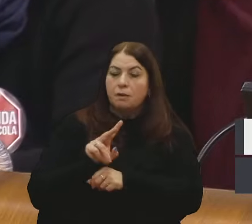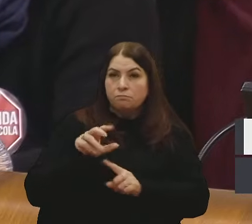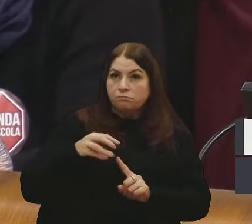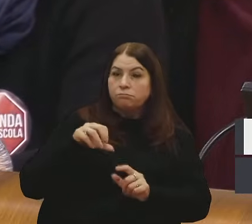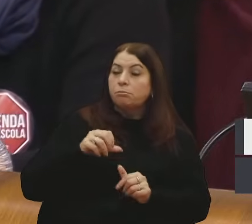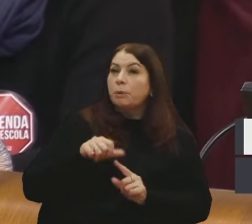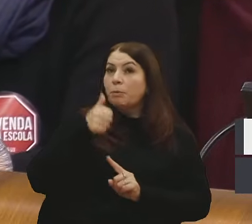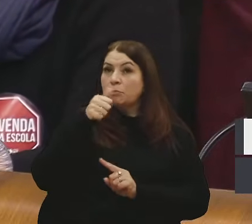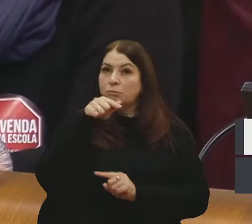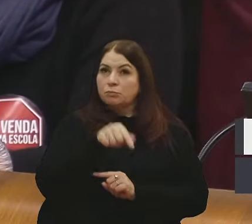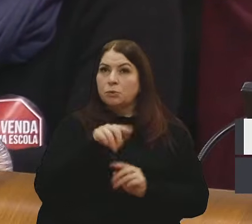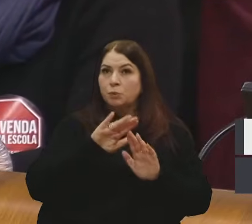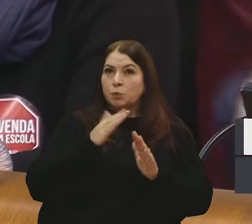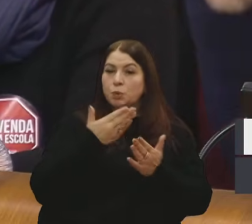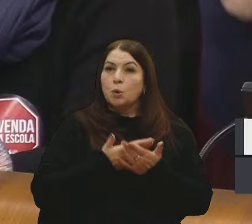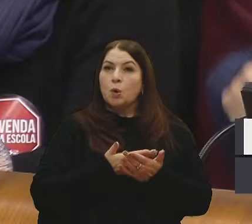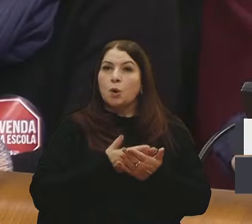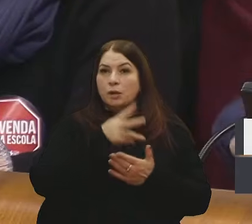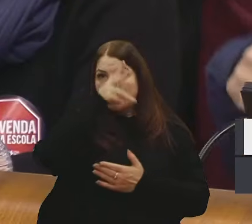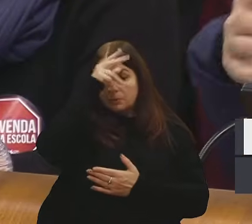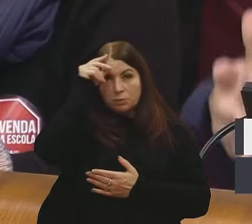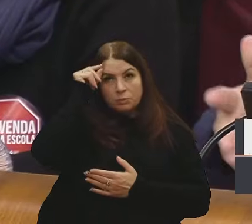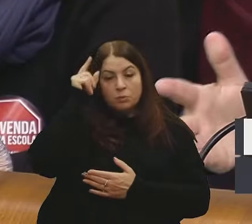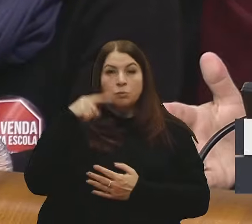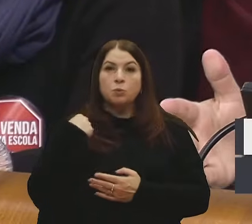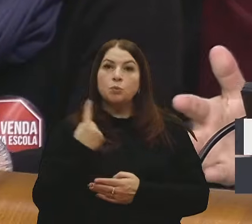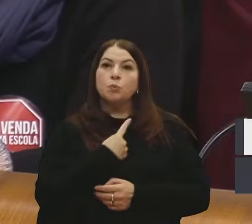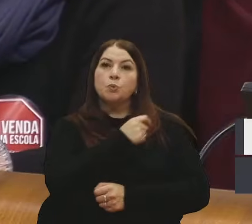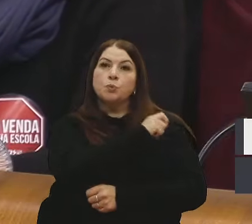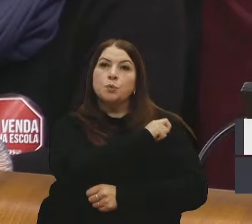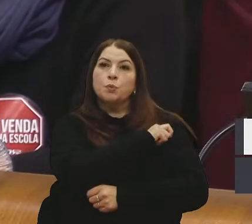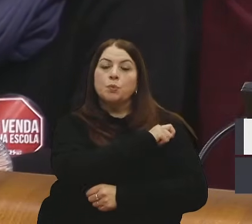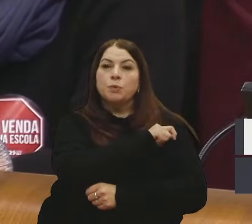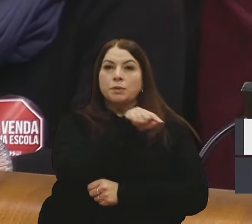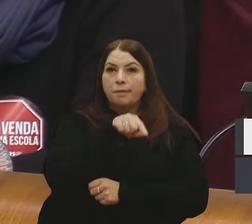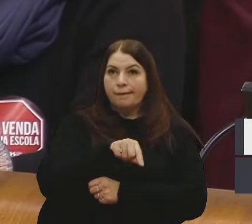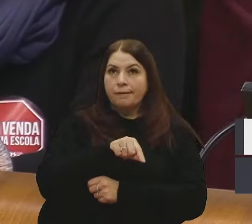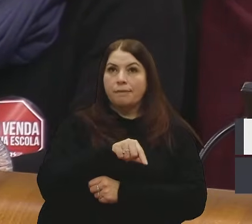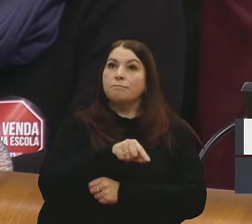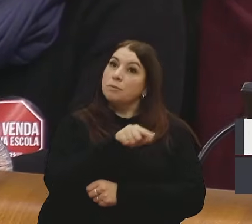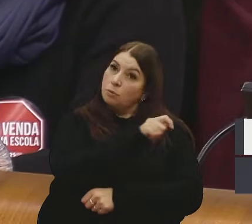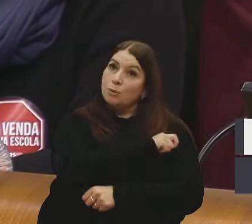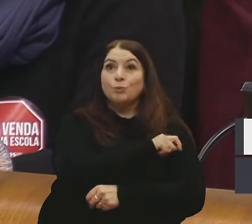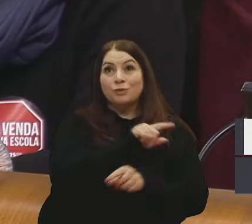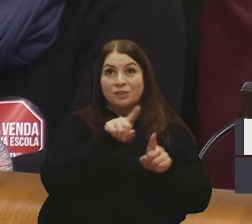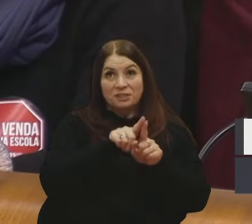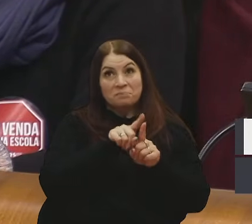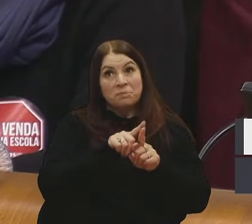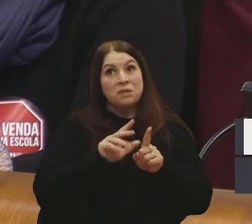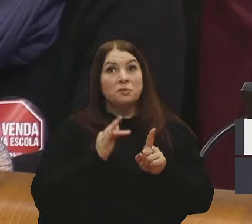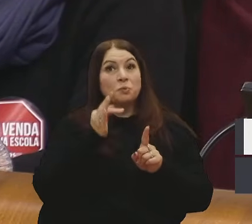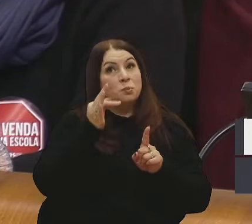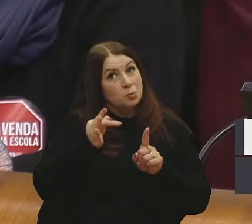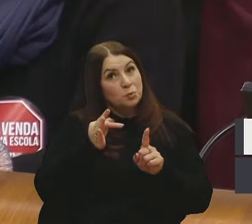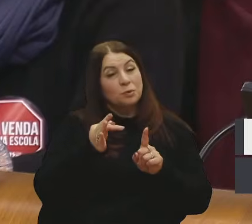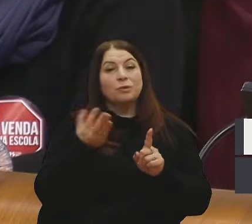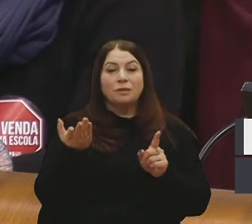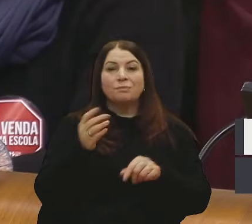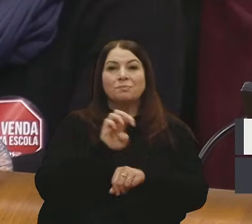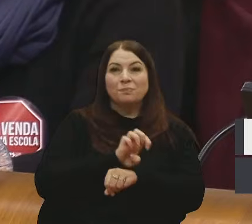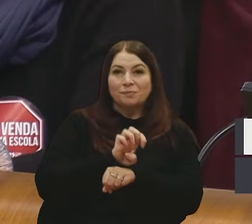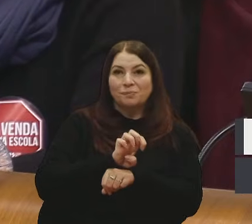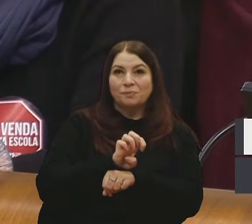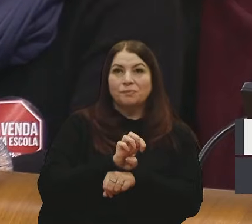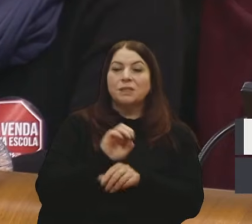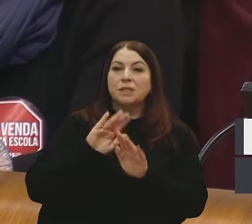primordialmente as escolas da rede municipal, mas os nossos alunos da rede municipal são alunos também amanhã da rede estadual,